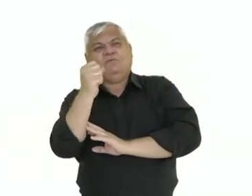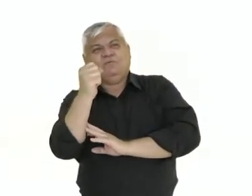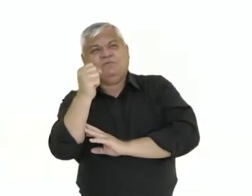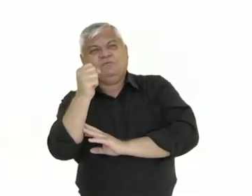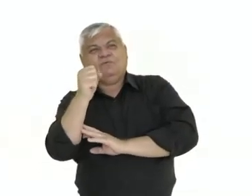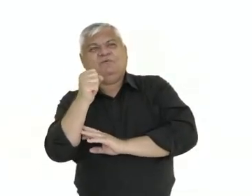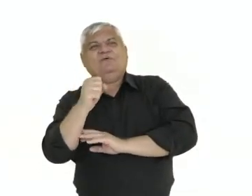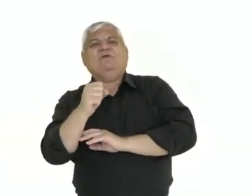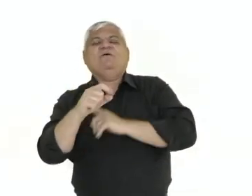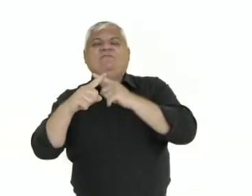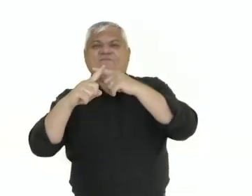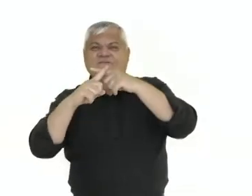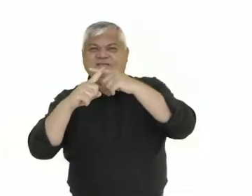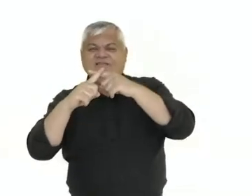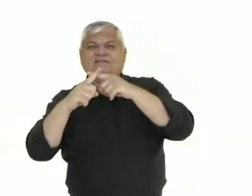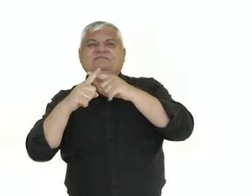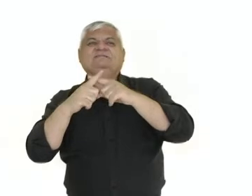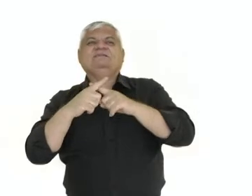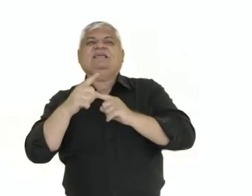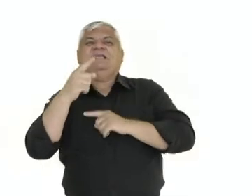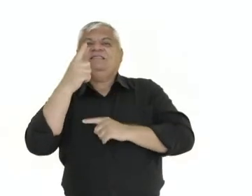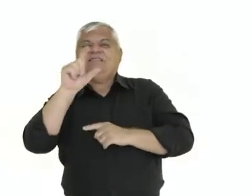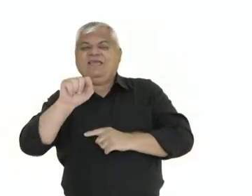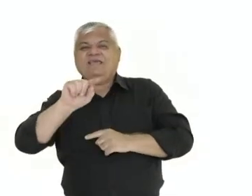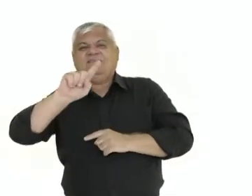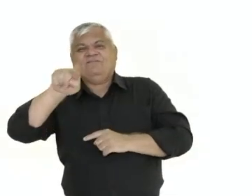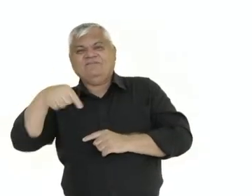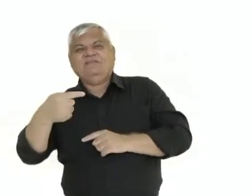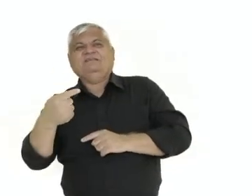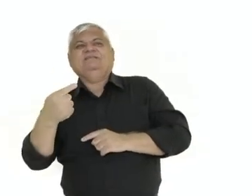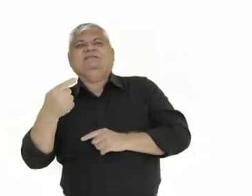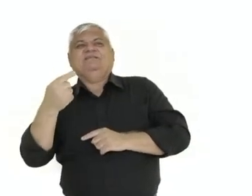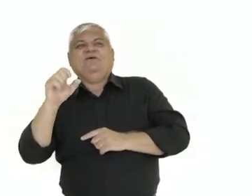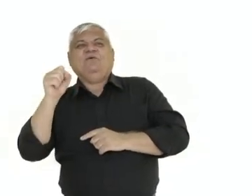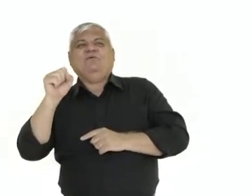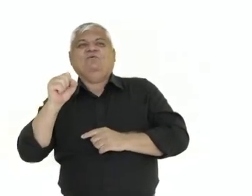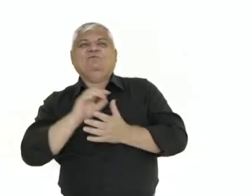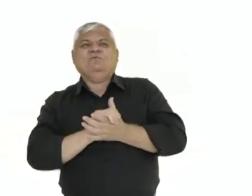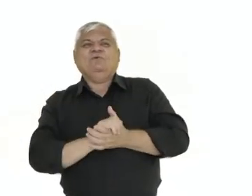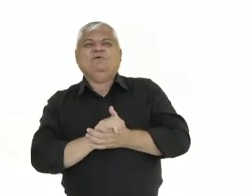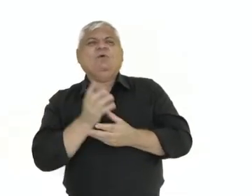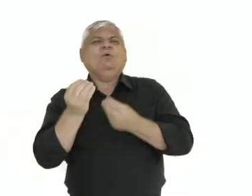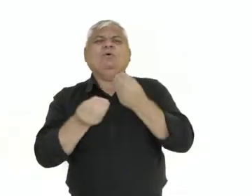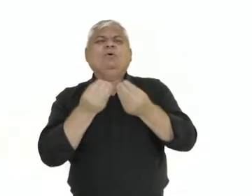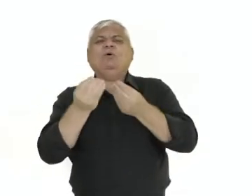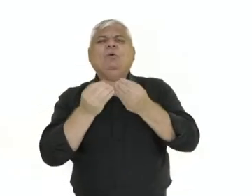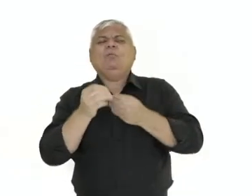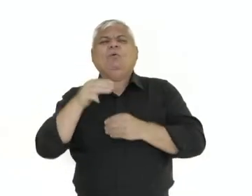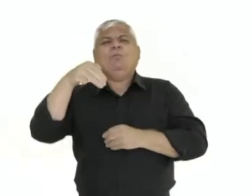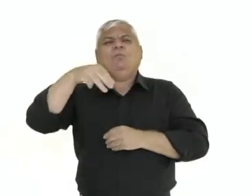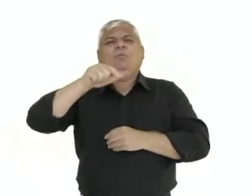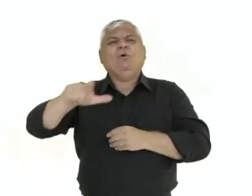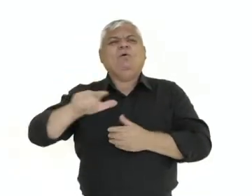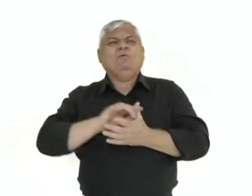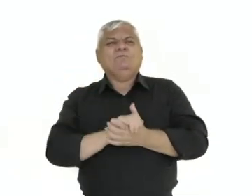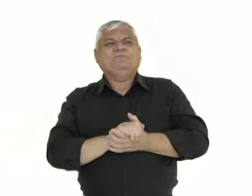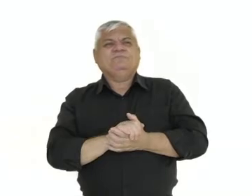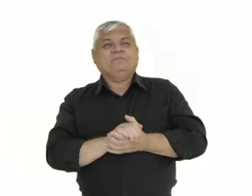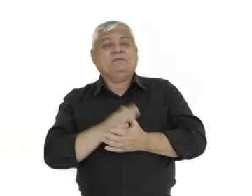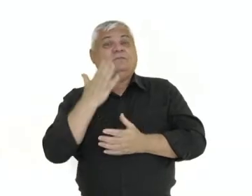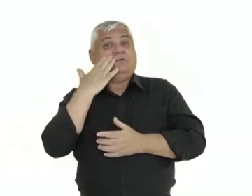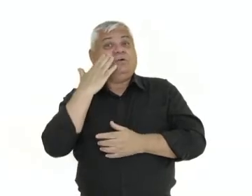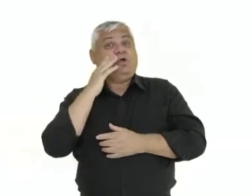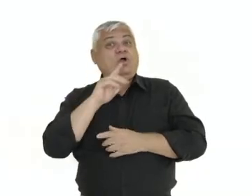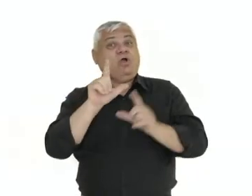4,8 vezes 10 na menos 8 mol por litros, em média. Qual será o pH desse líquido?